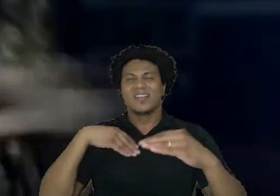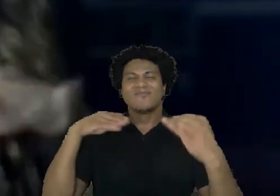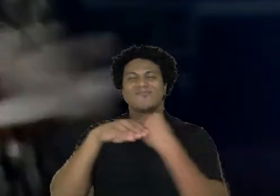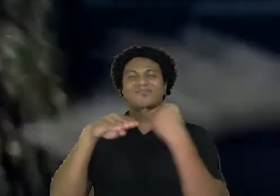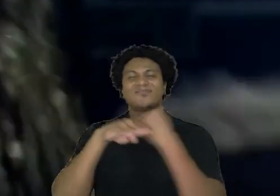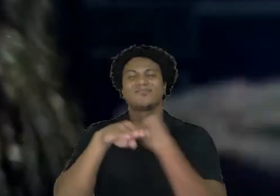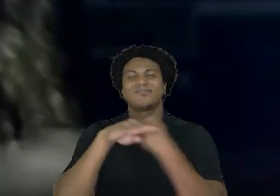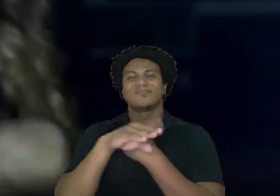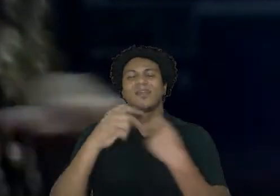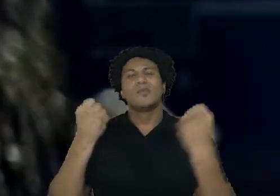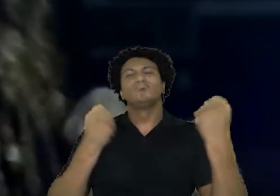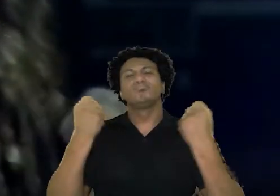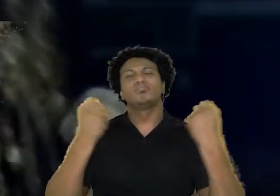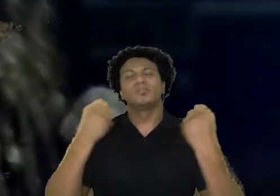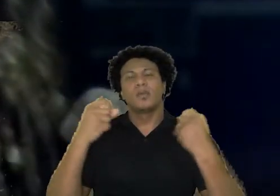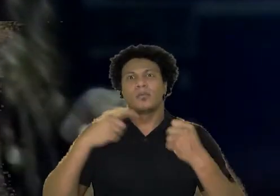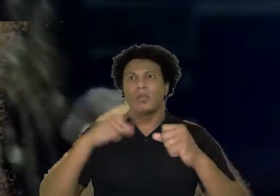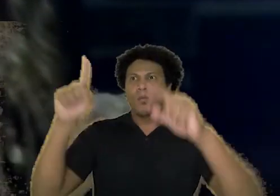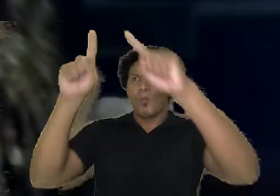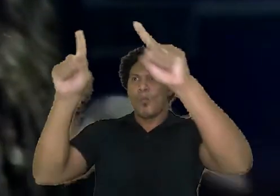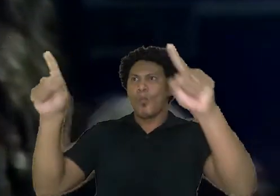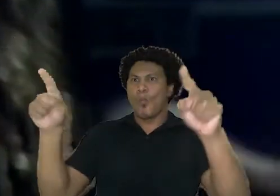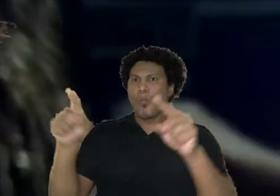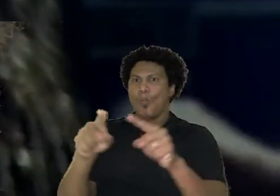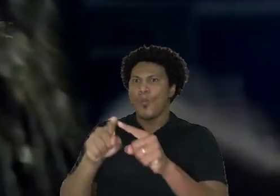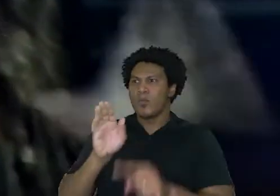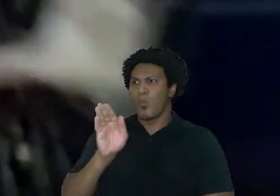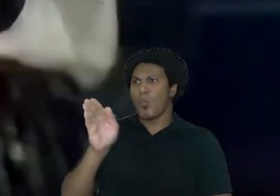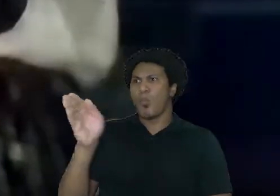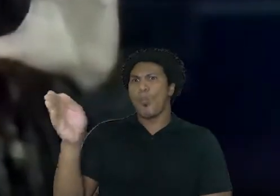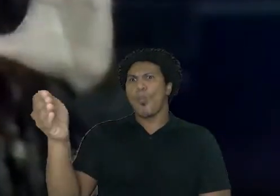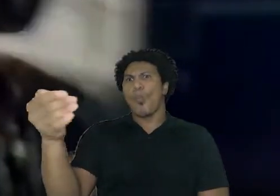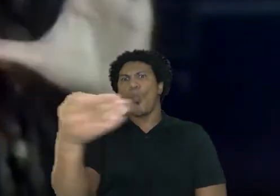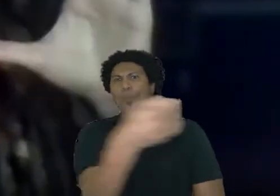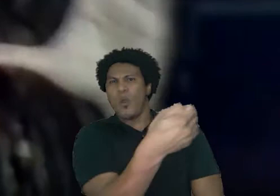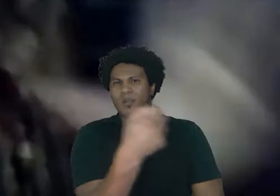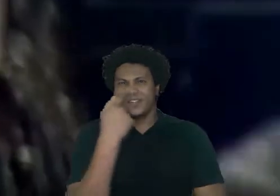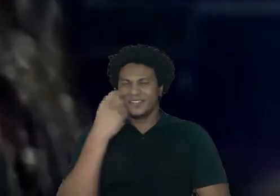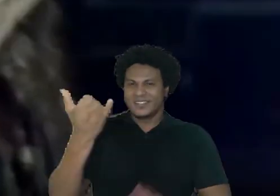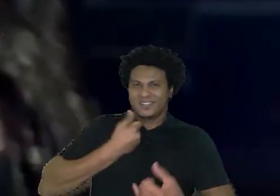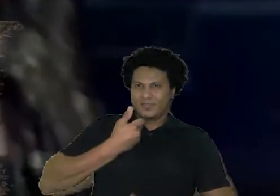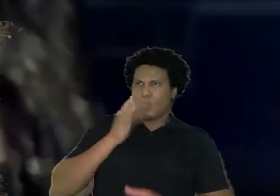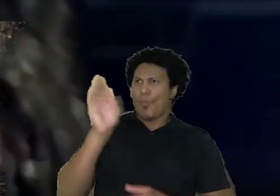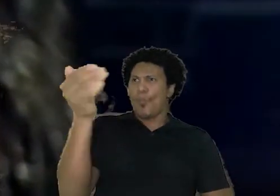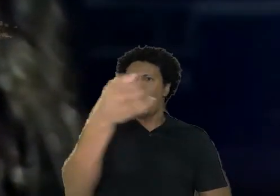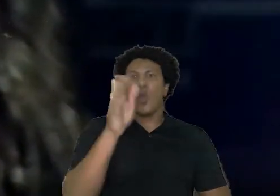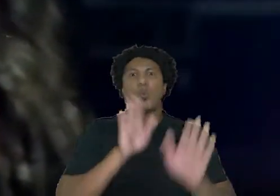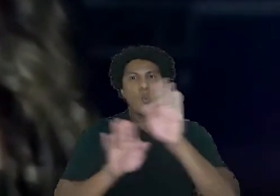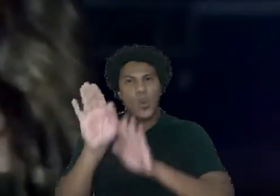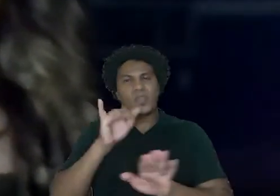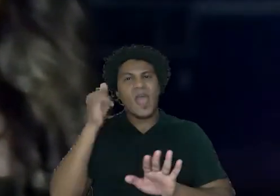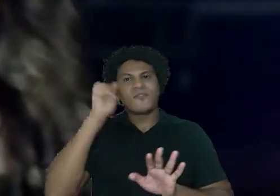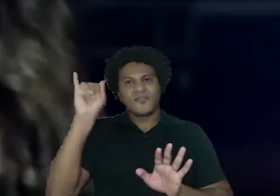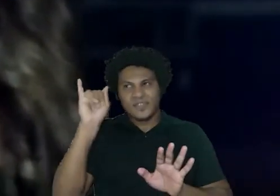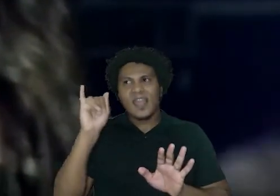logo daí, dessas sinuosidades, né? A curva sinuosa, aquela placa na estrada, né? Que tem uma curva sinuosa aí.